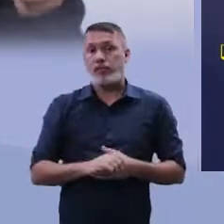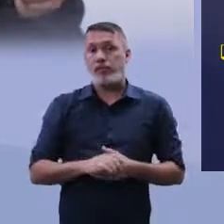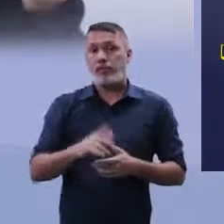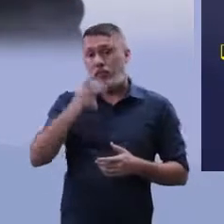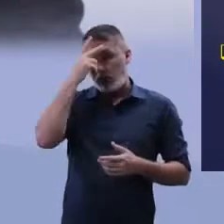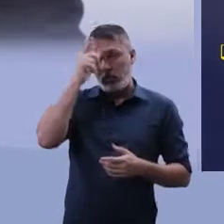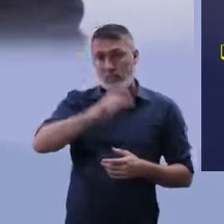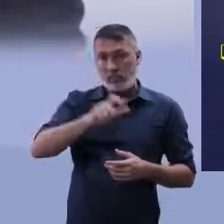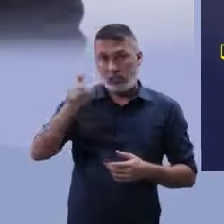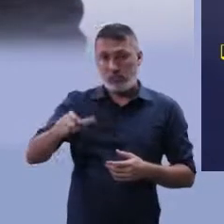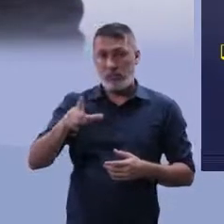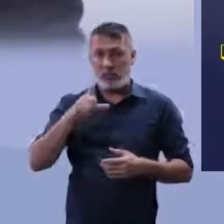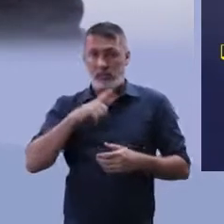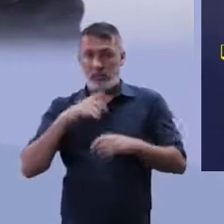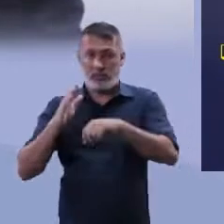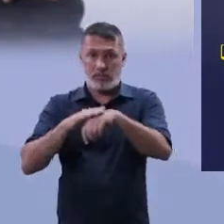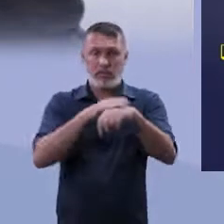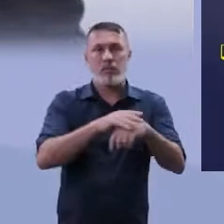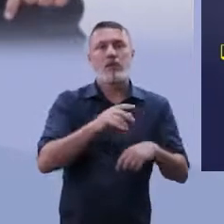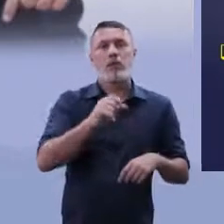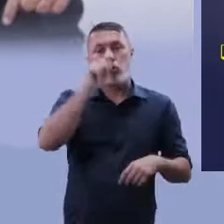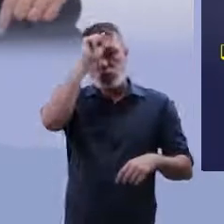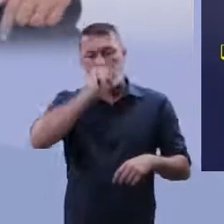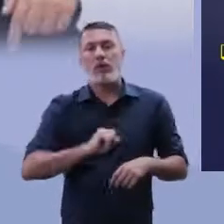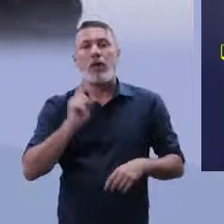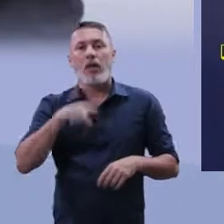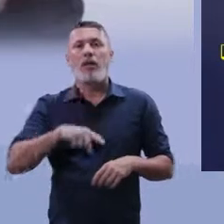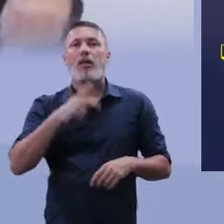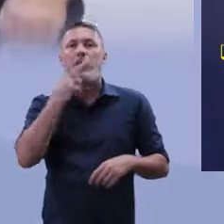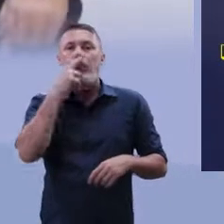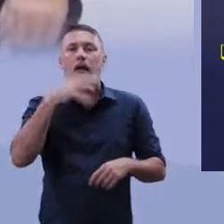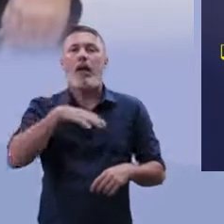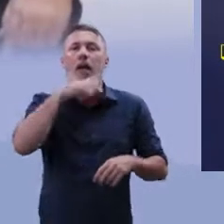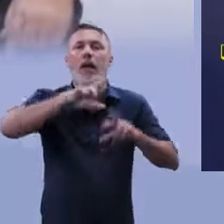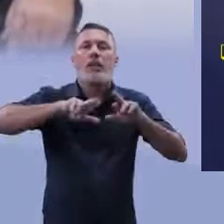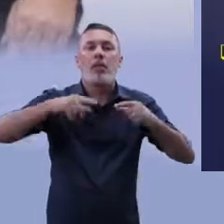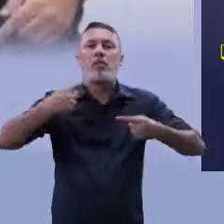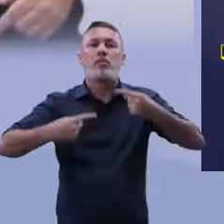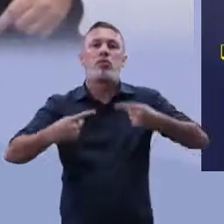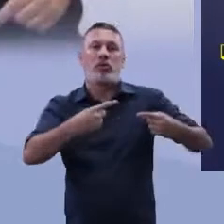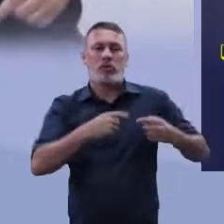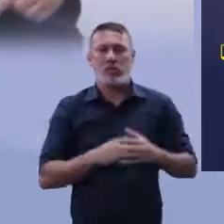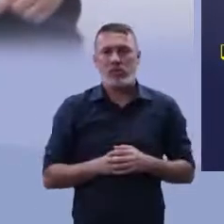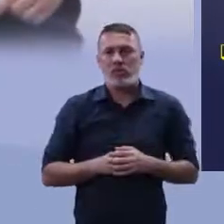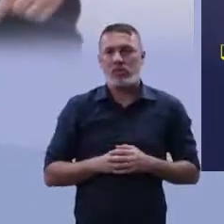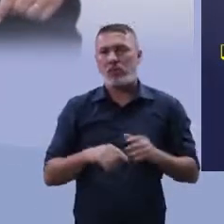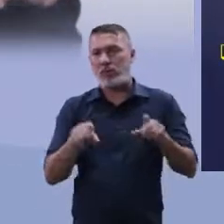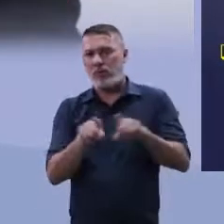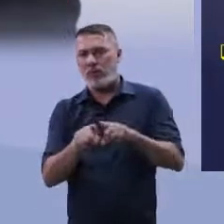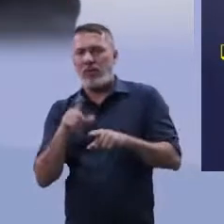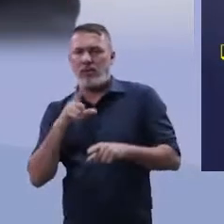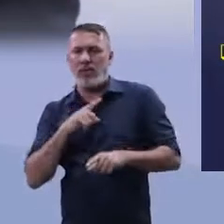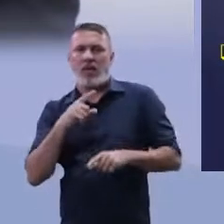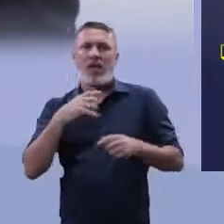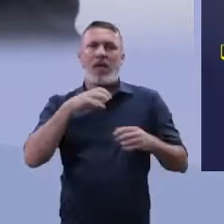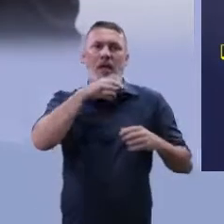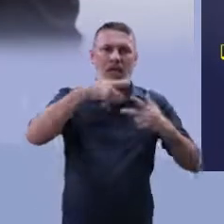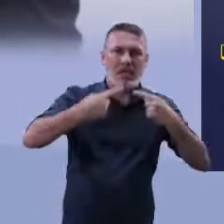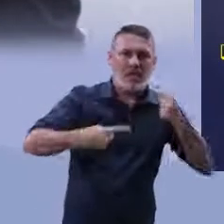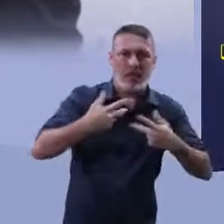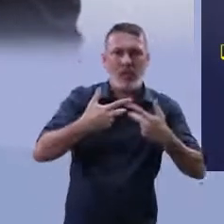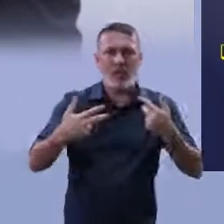dizer o seguinte, que o sujeito, que a pessoa, que o homem, é um animal político. E ele vai, assim como